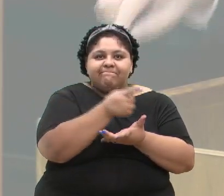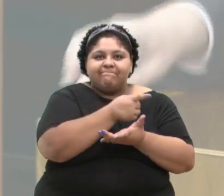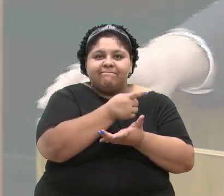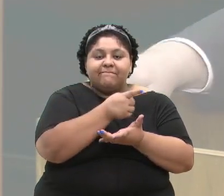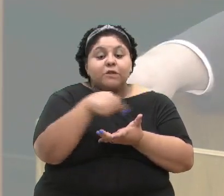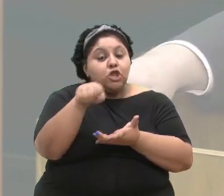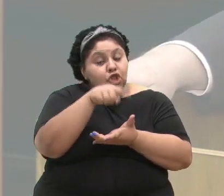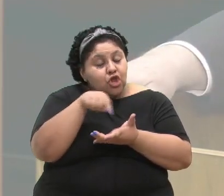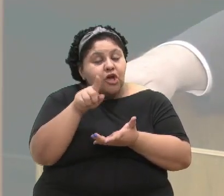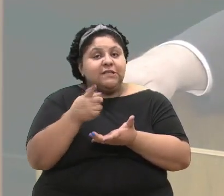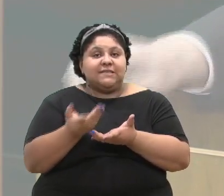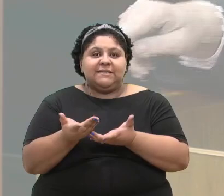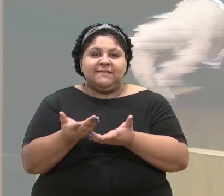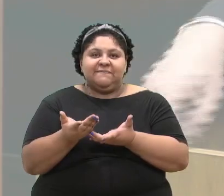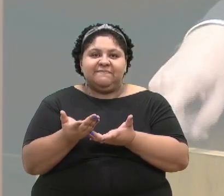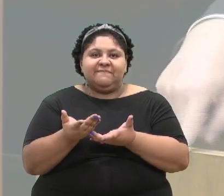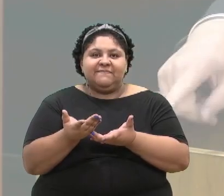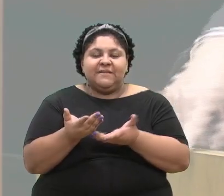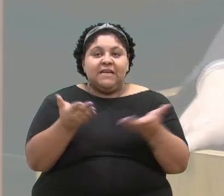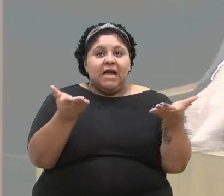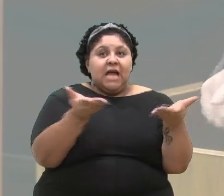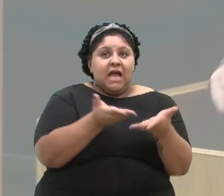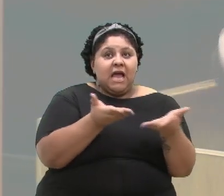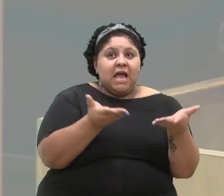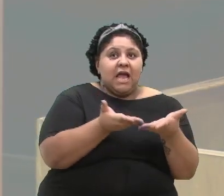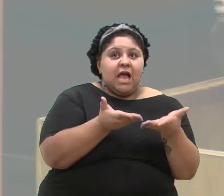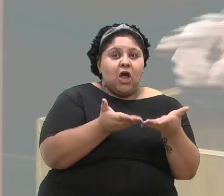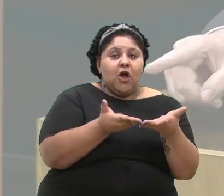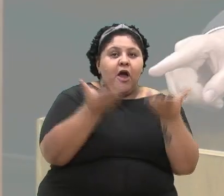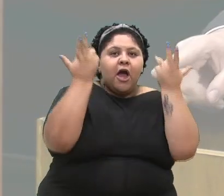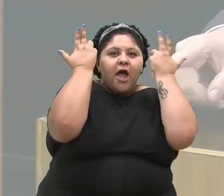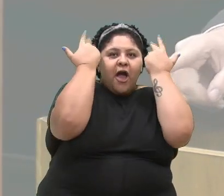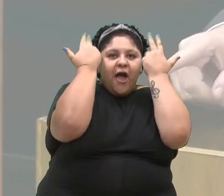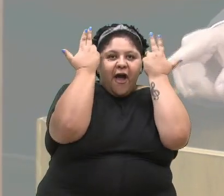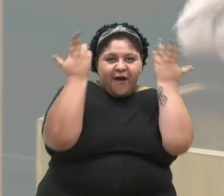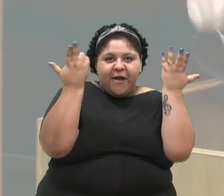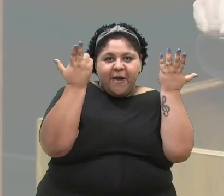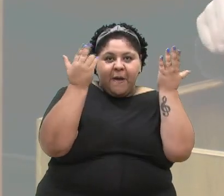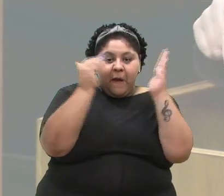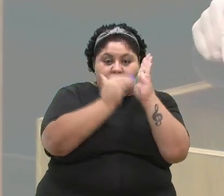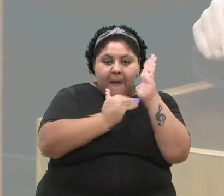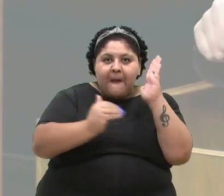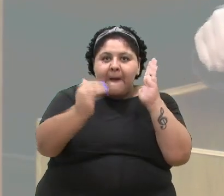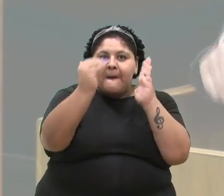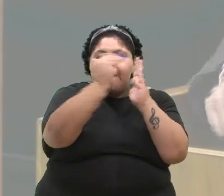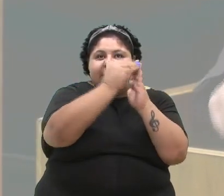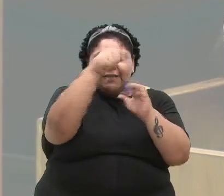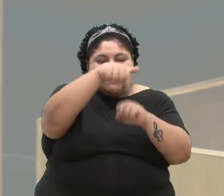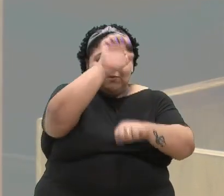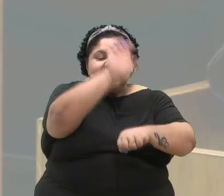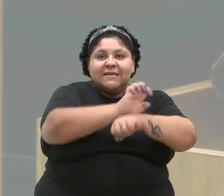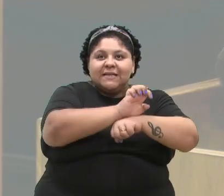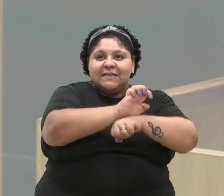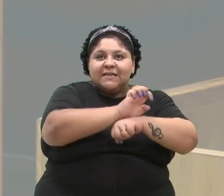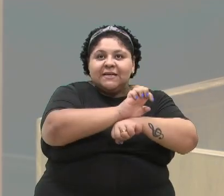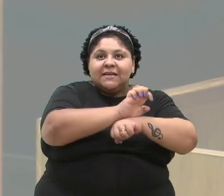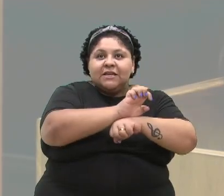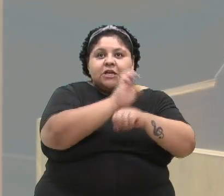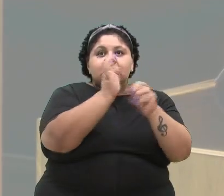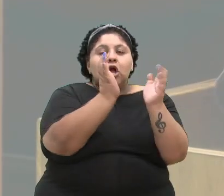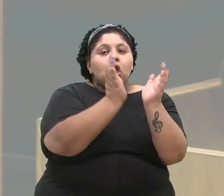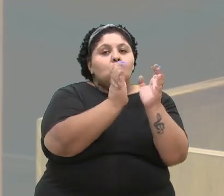Nossa. Agora o presente de Páscoa é aumento, aqui no estado, do ovo,